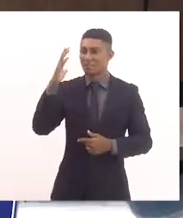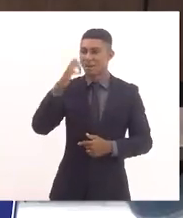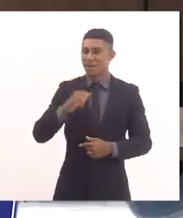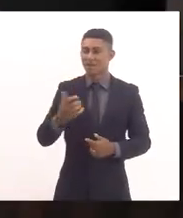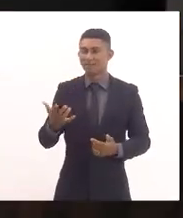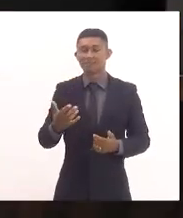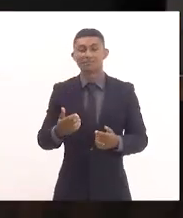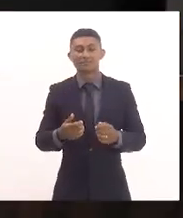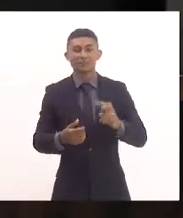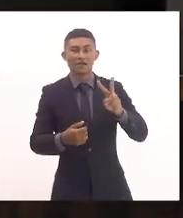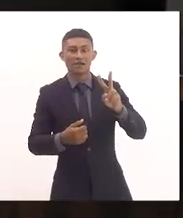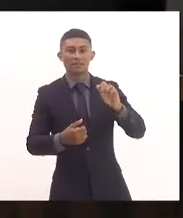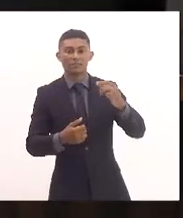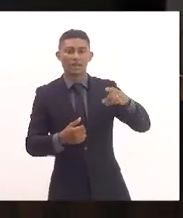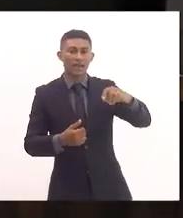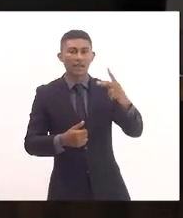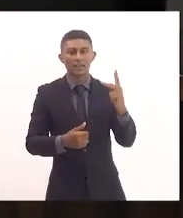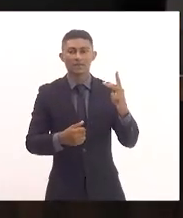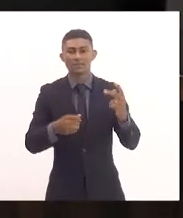Deputado Valdé, Carlos Mink,